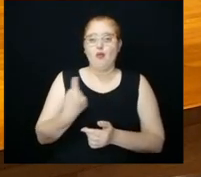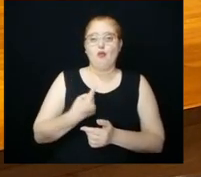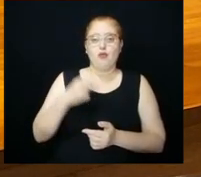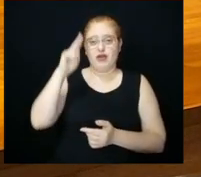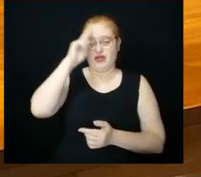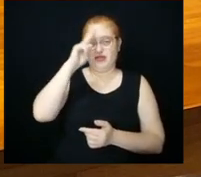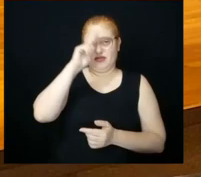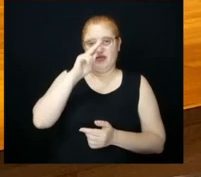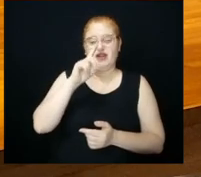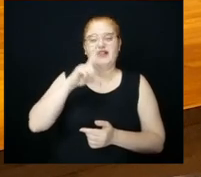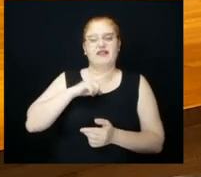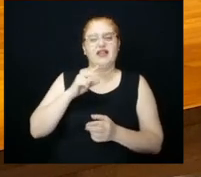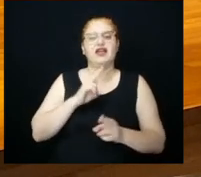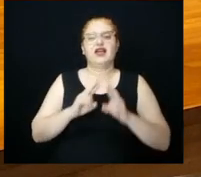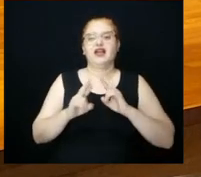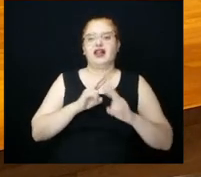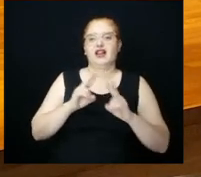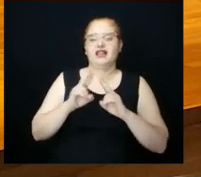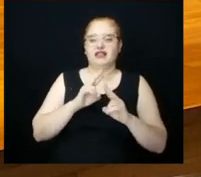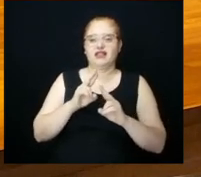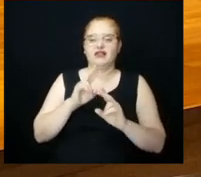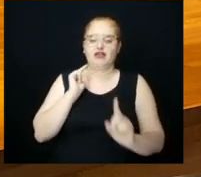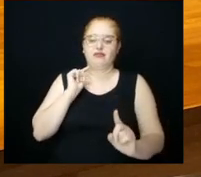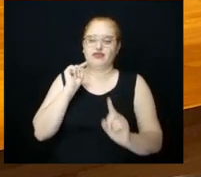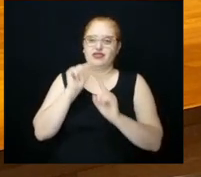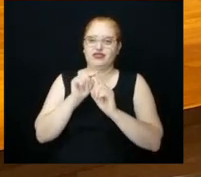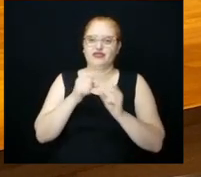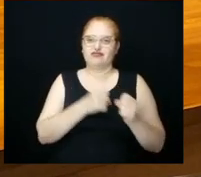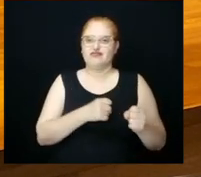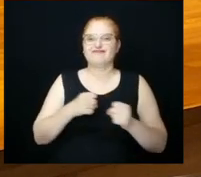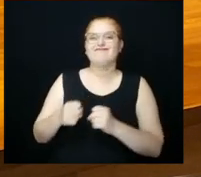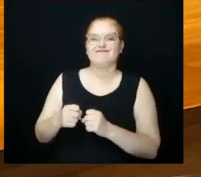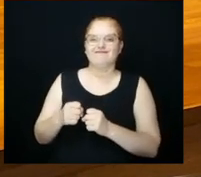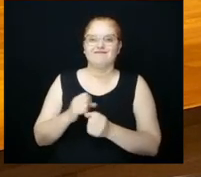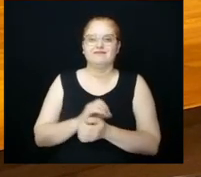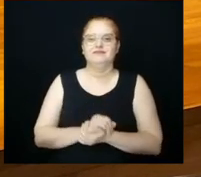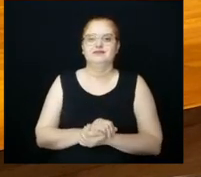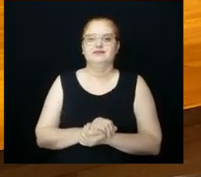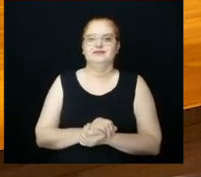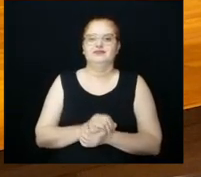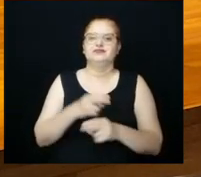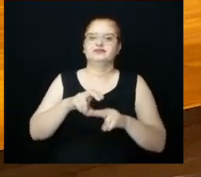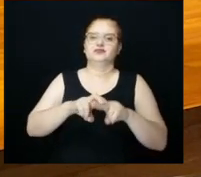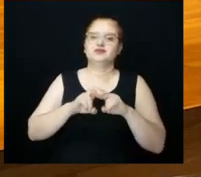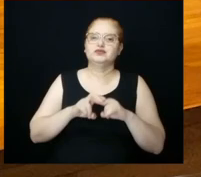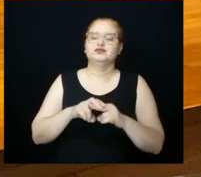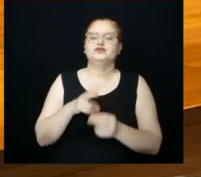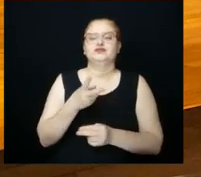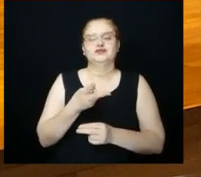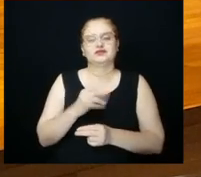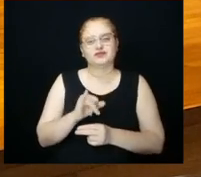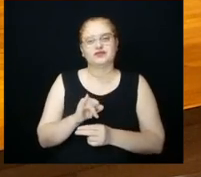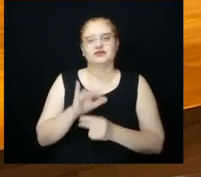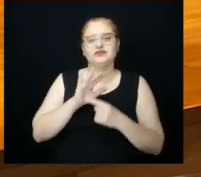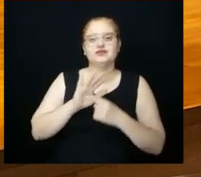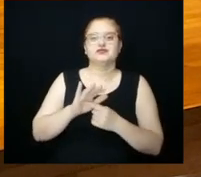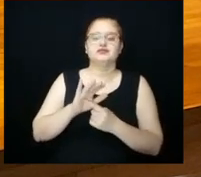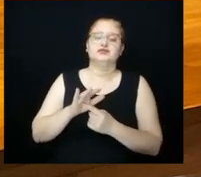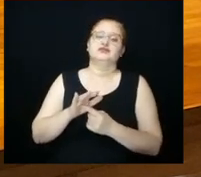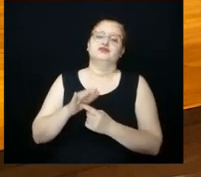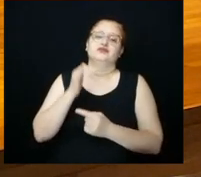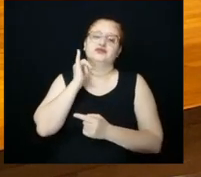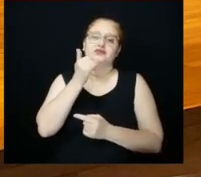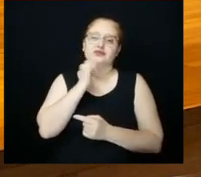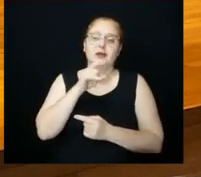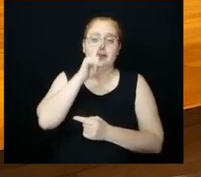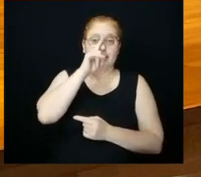está diretamente relacionada ao sentido de poder. E é aí por isso que ela vai trazer esse discurso, o perigo